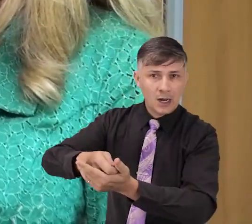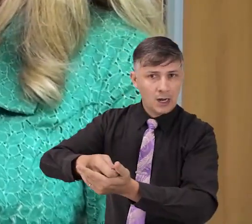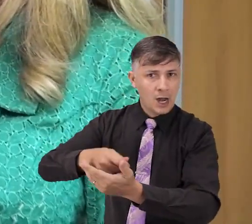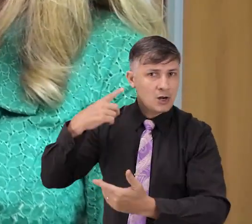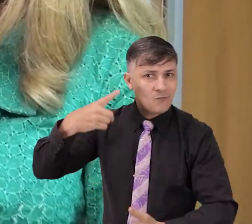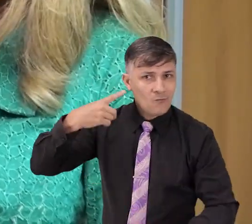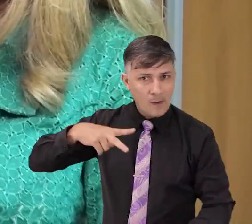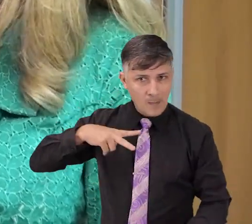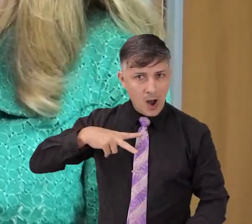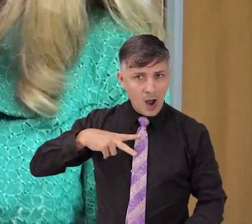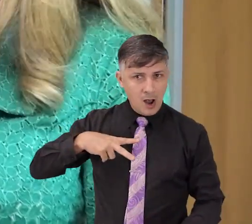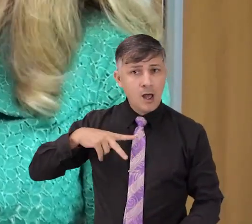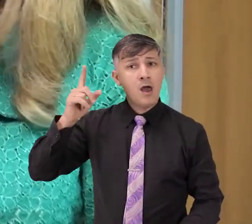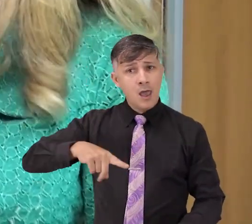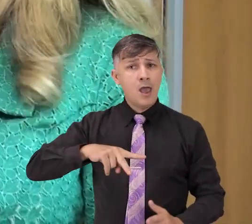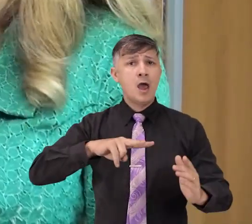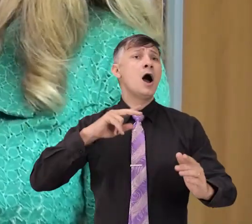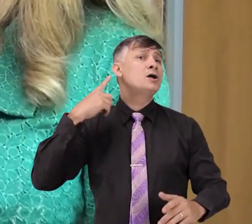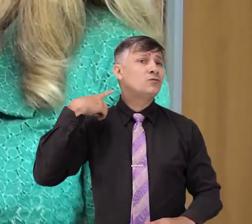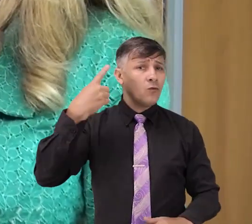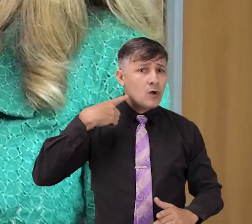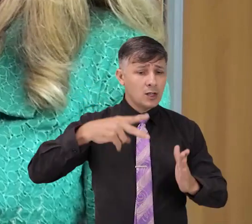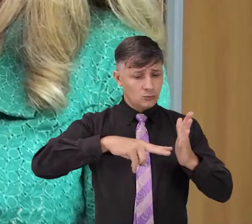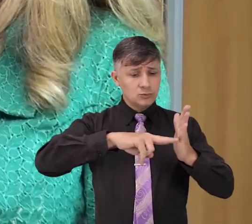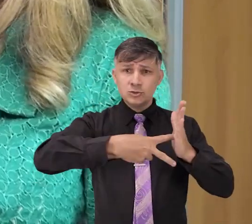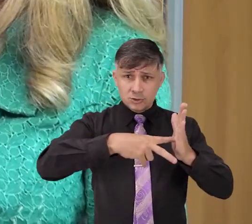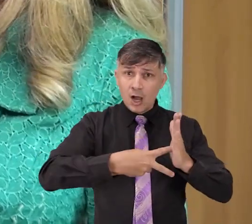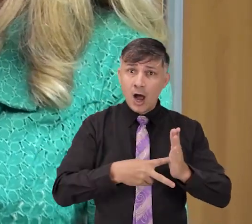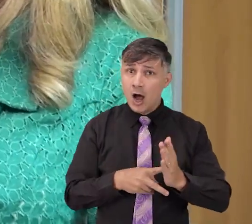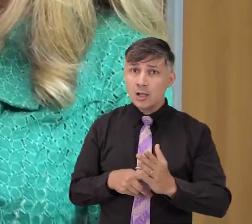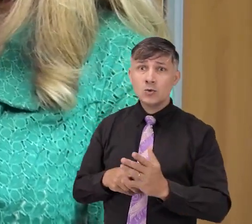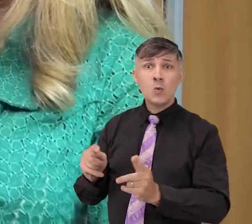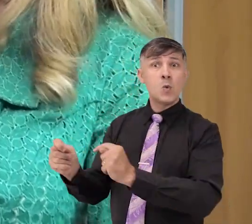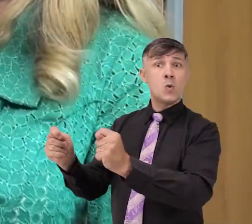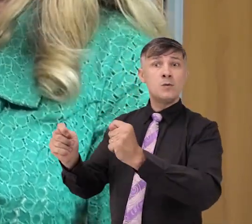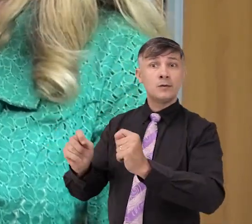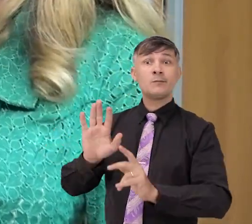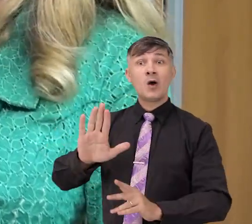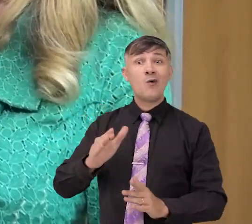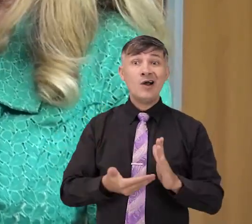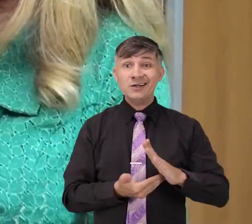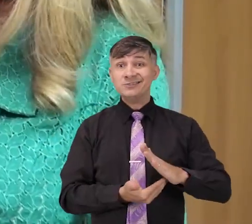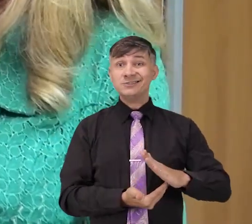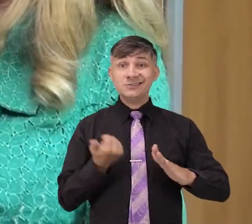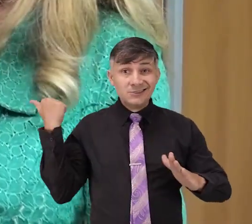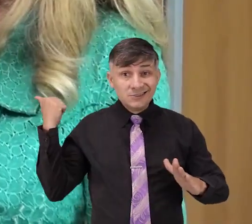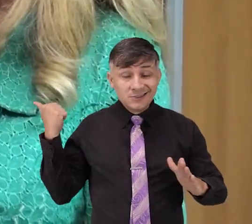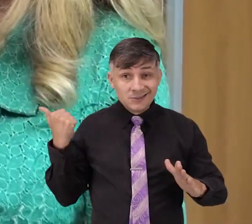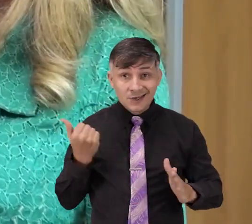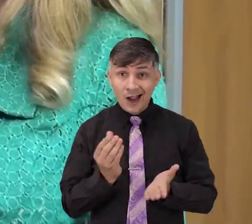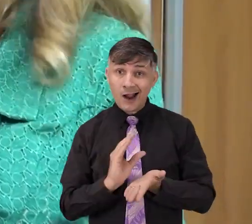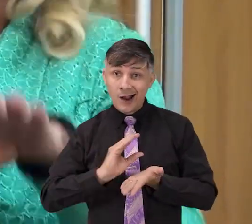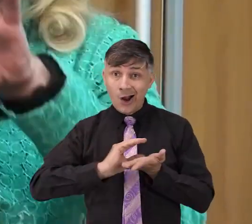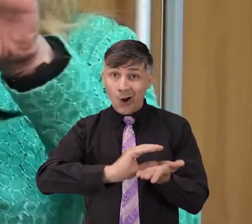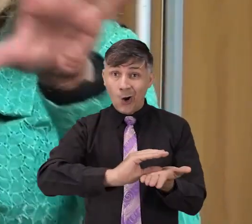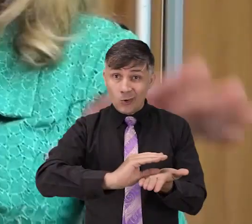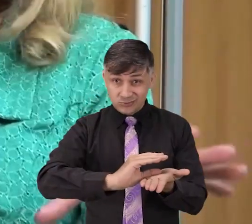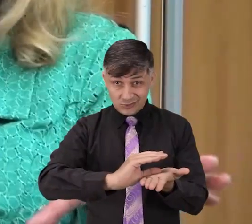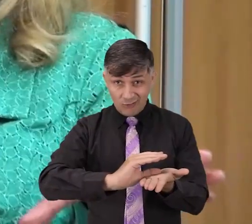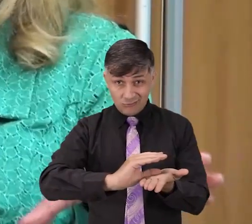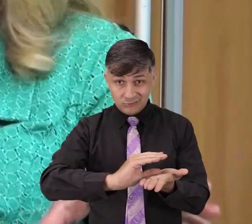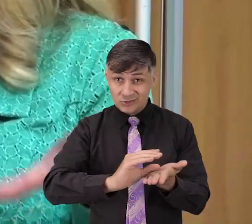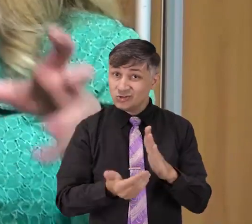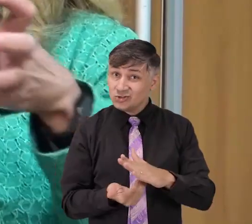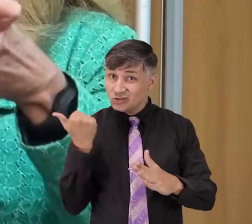contratar advogados particulares são os advogados de sindicatos. Então, quando retiraram a questão da contribuição, isso também é uma